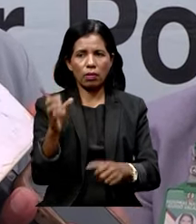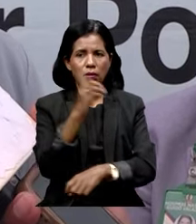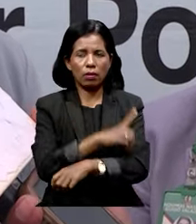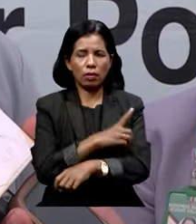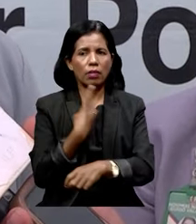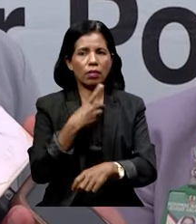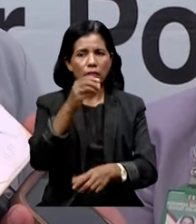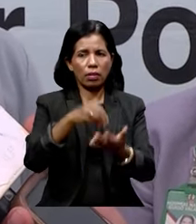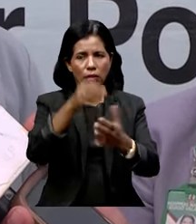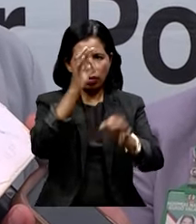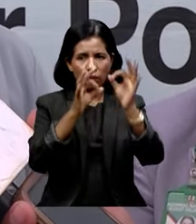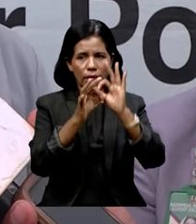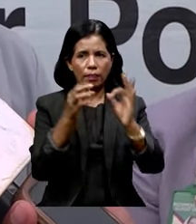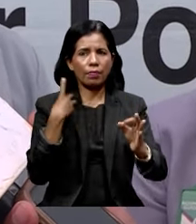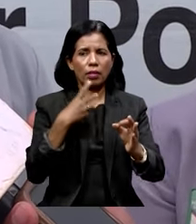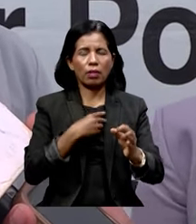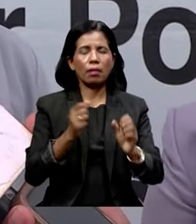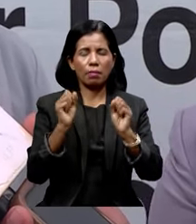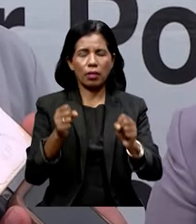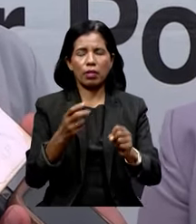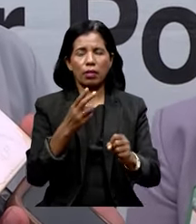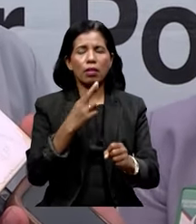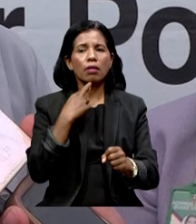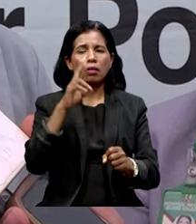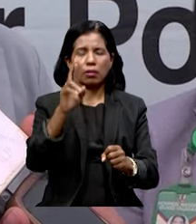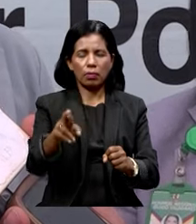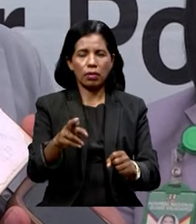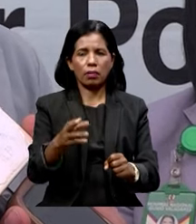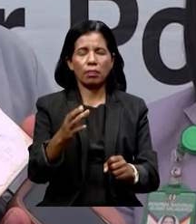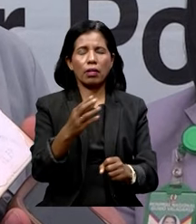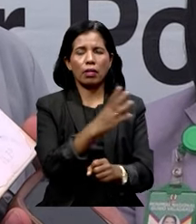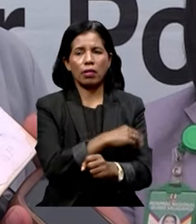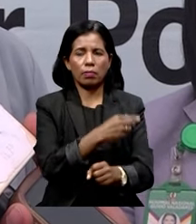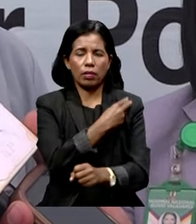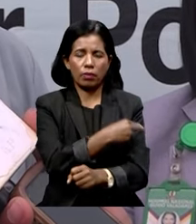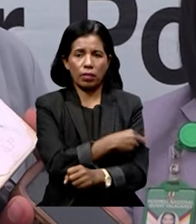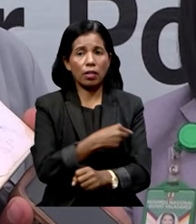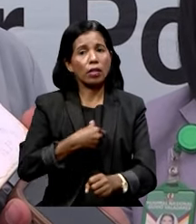ita garanti ita garanti ona bele responde ba Hospital Nacional Guido Valadares i bele mos ita